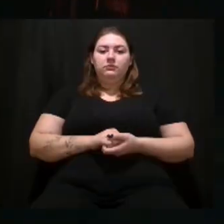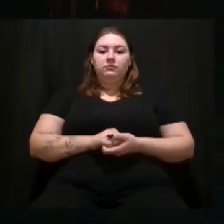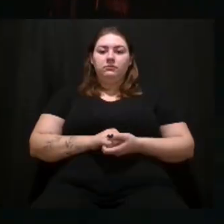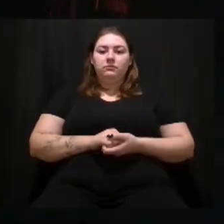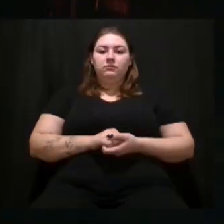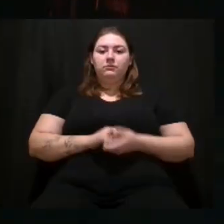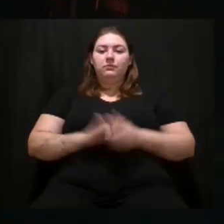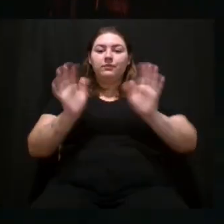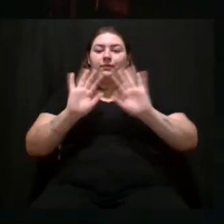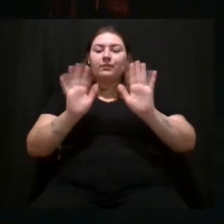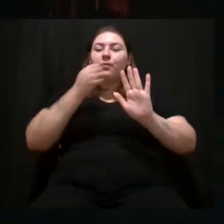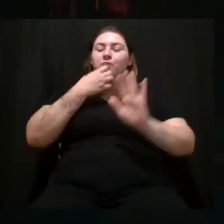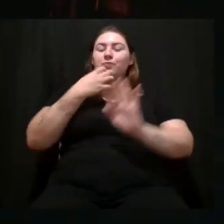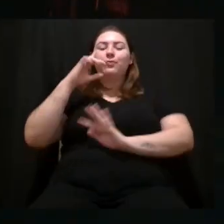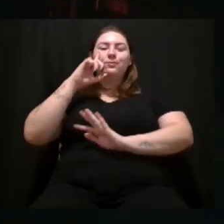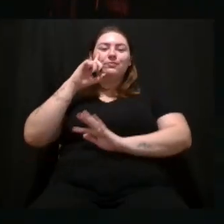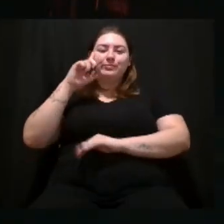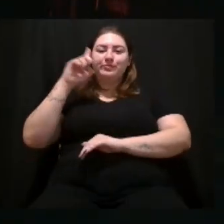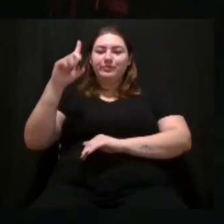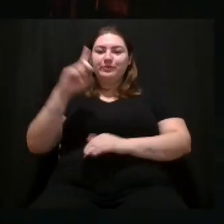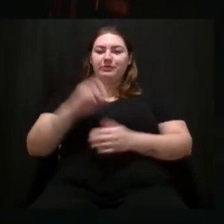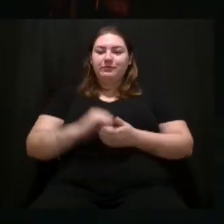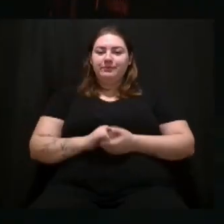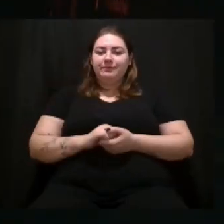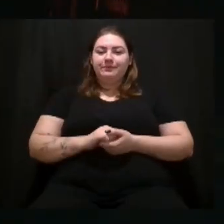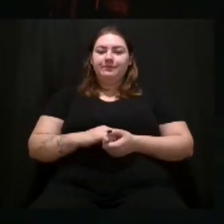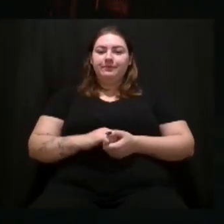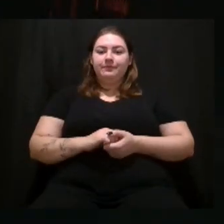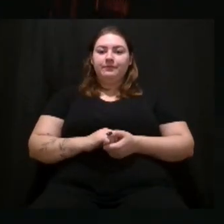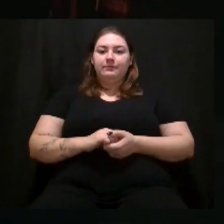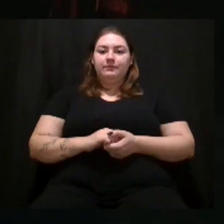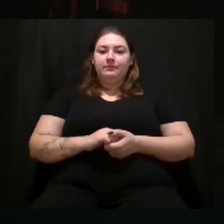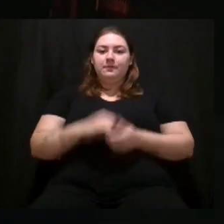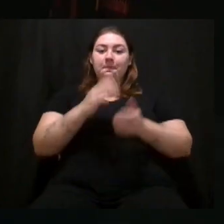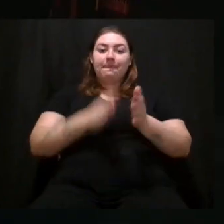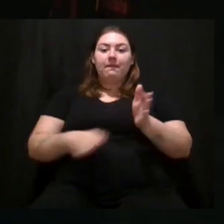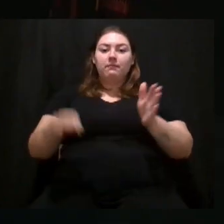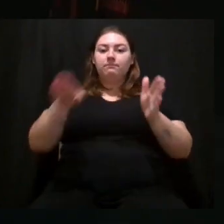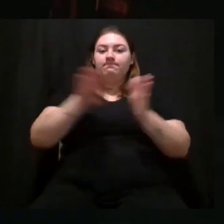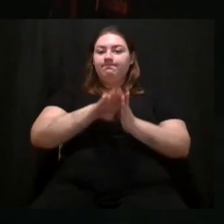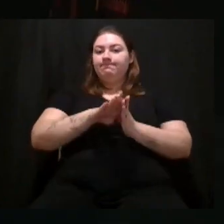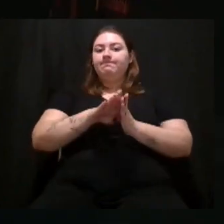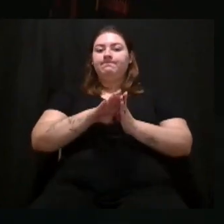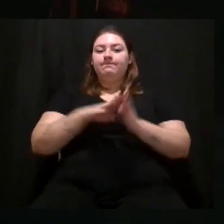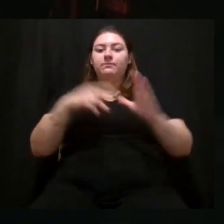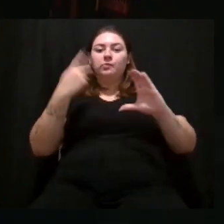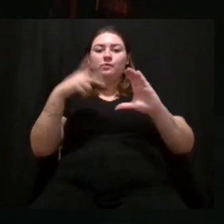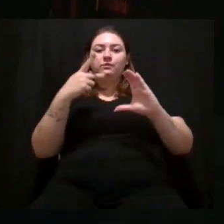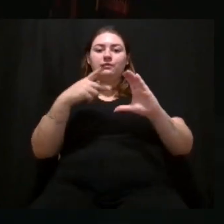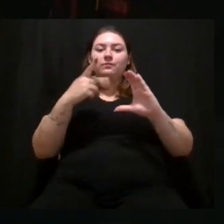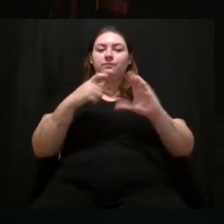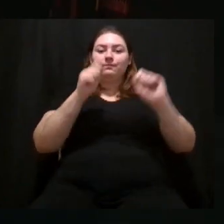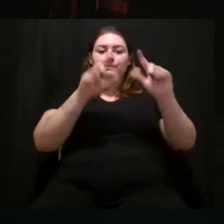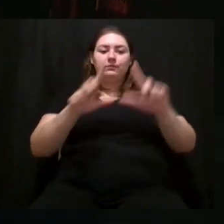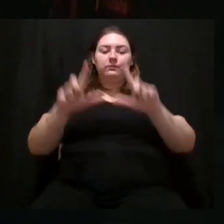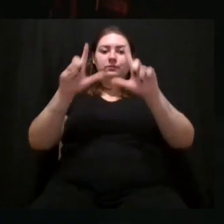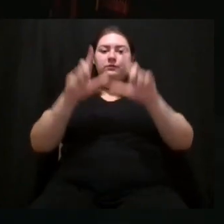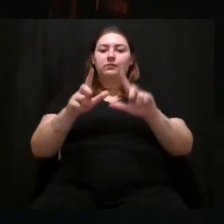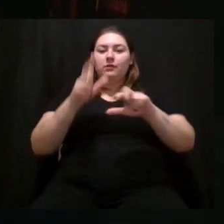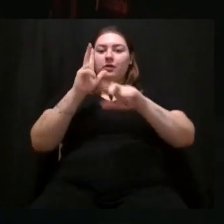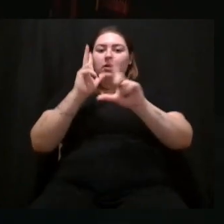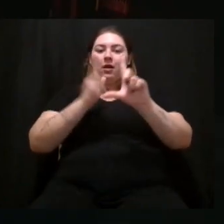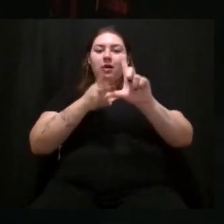Olá, muito bom dia! Estamos chegando, Estúdio Câmara no ar, ao vivo, aqui na TV Câmara